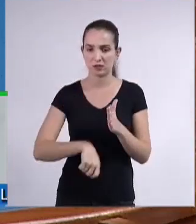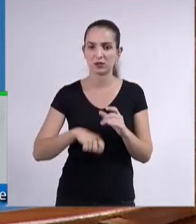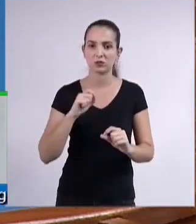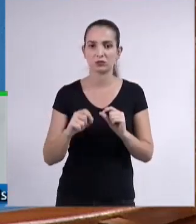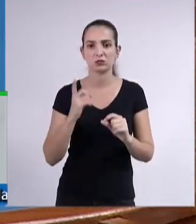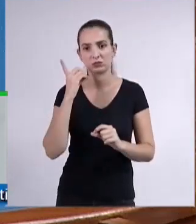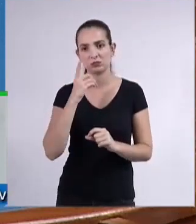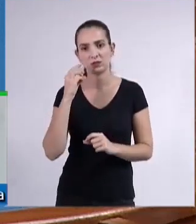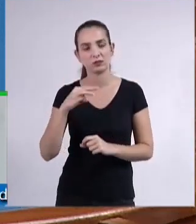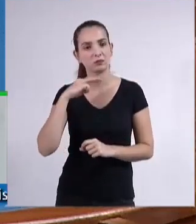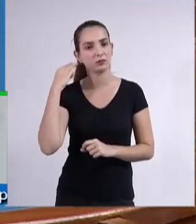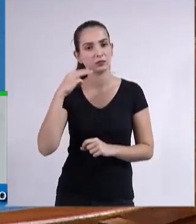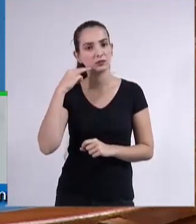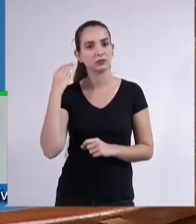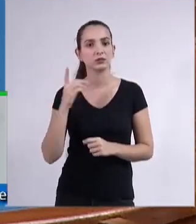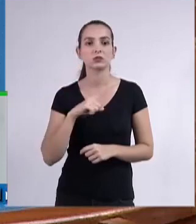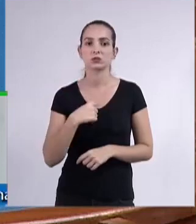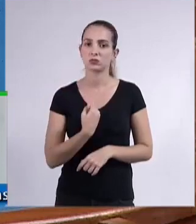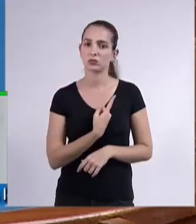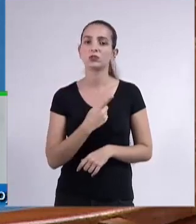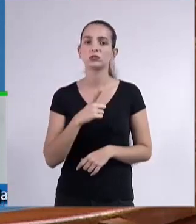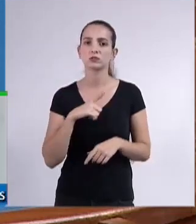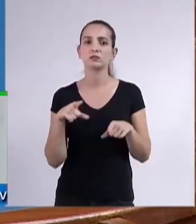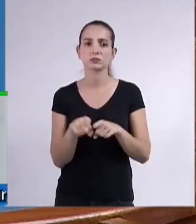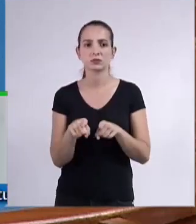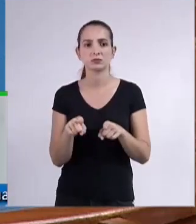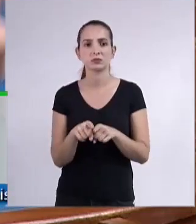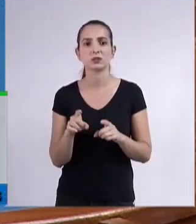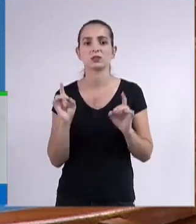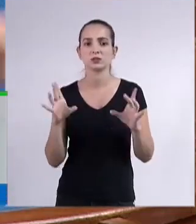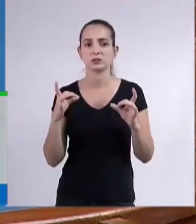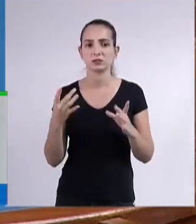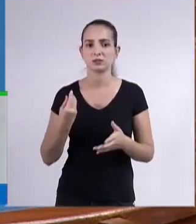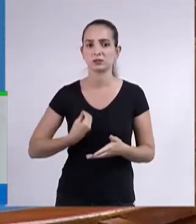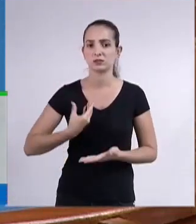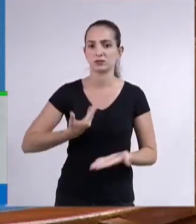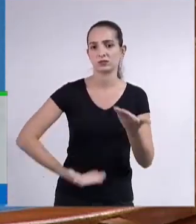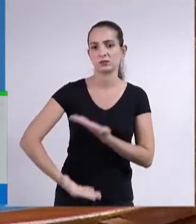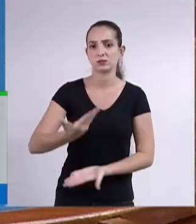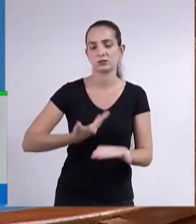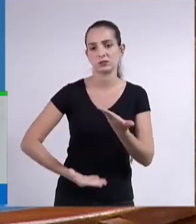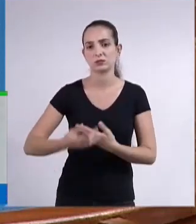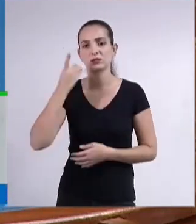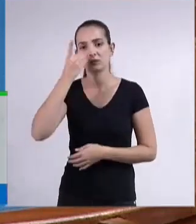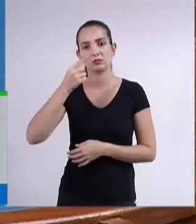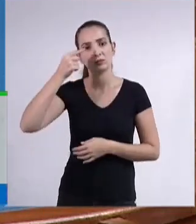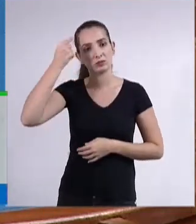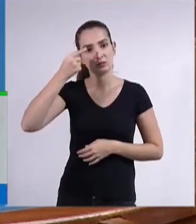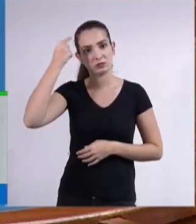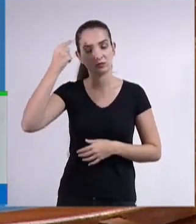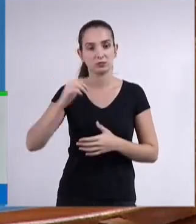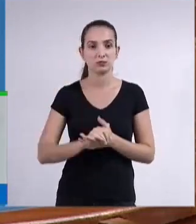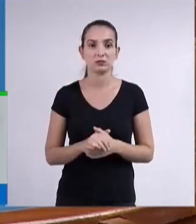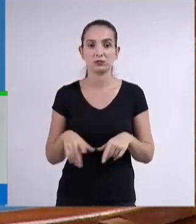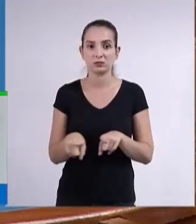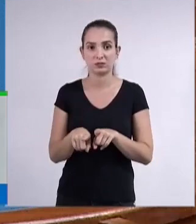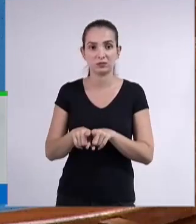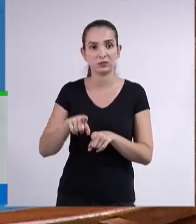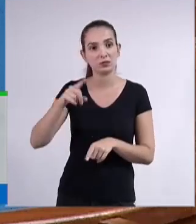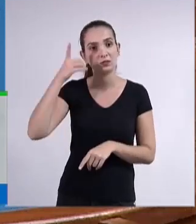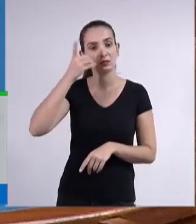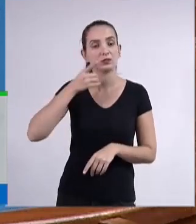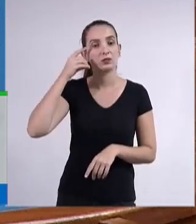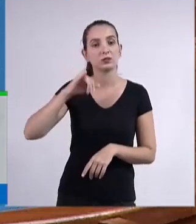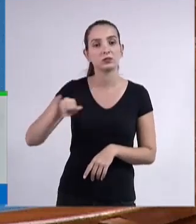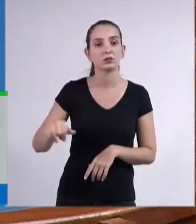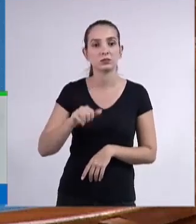deputado Marçal Filho, nós tivemos também a participação expressiva do deputado José Teixeira e do deputado Jamilson